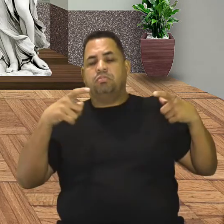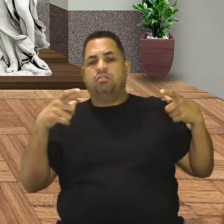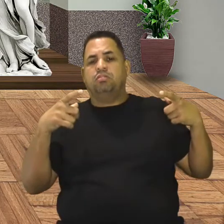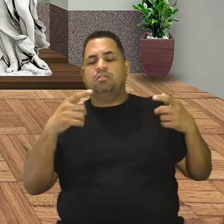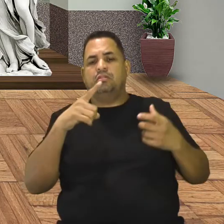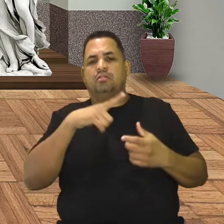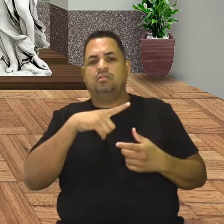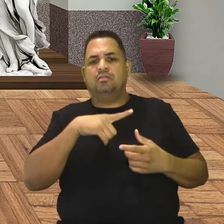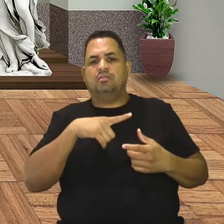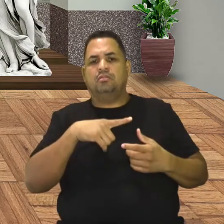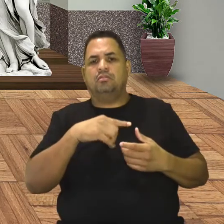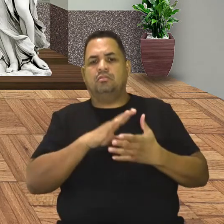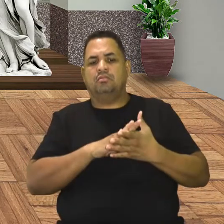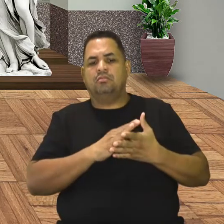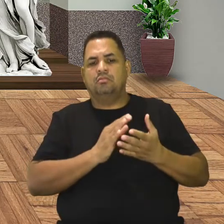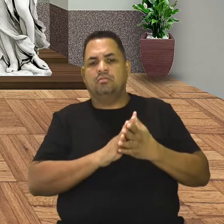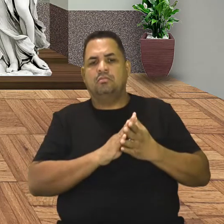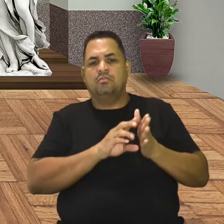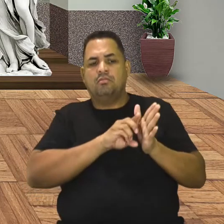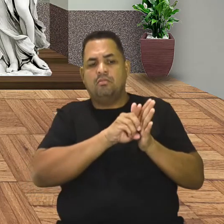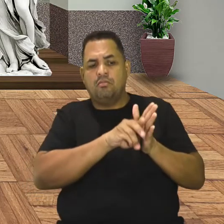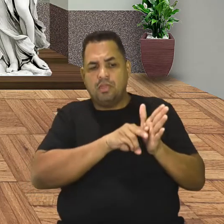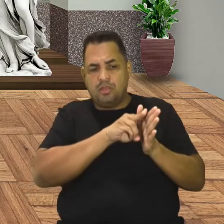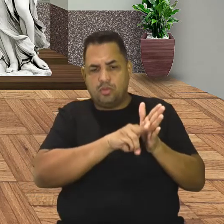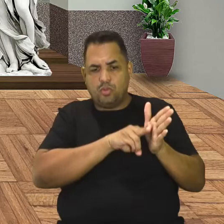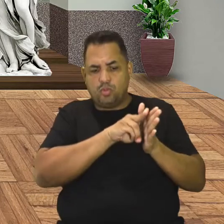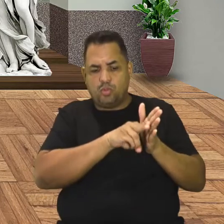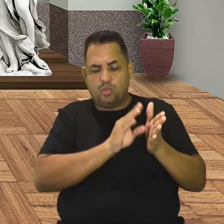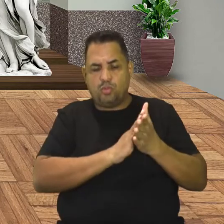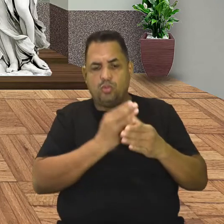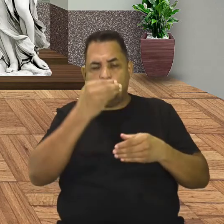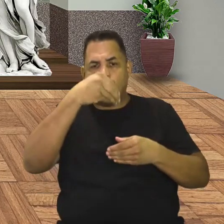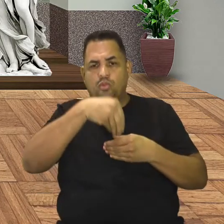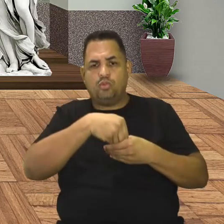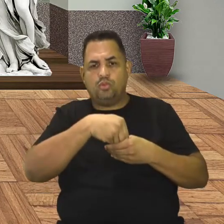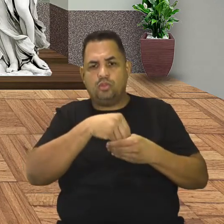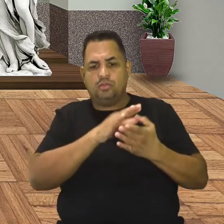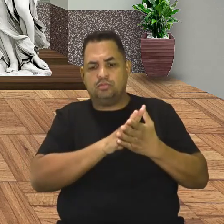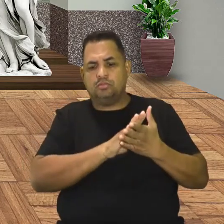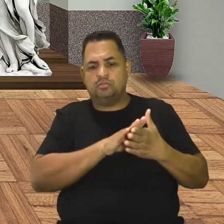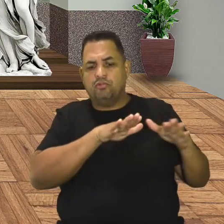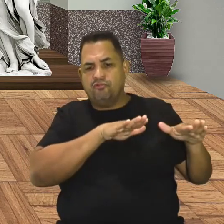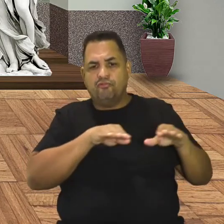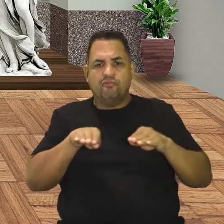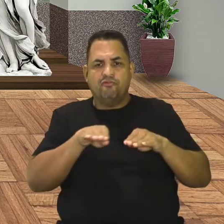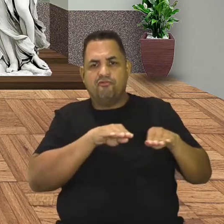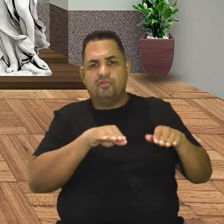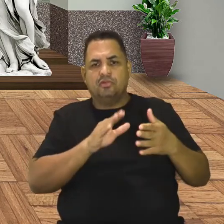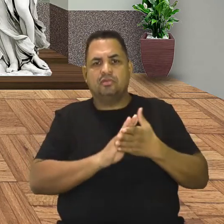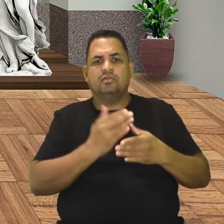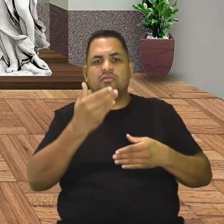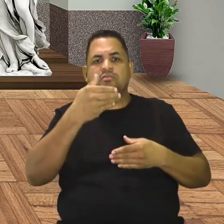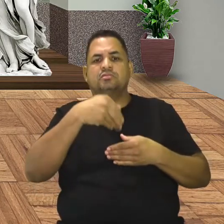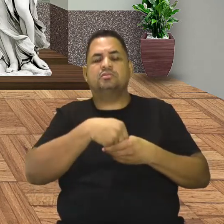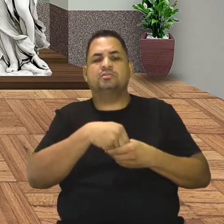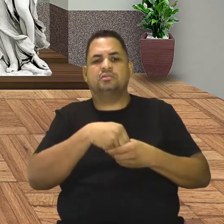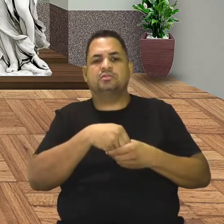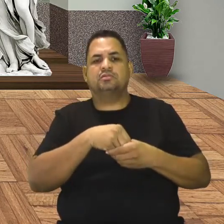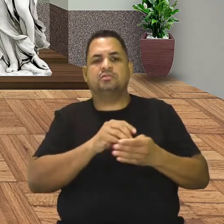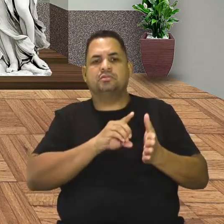que tem metrô dentro do aeroporto. Você, para se locomover dentro do aeroporto, você tem